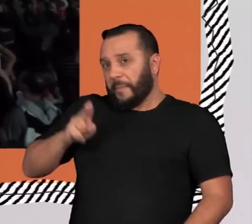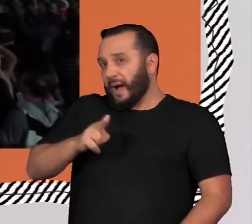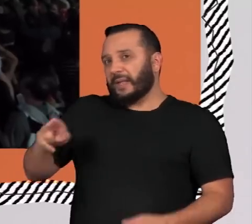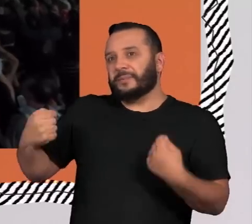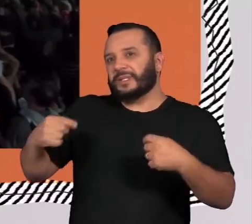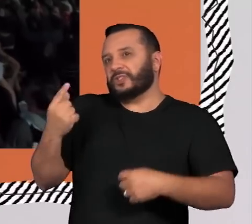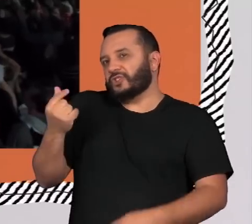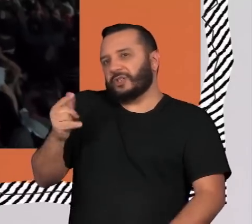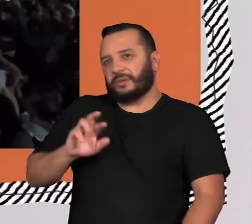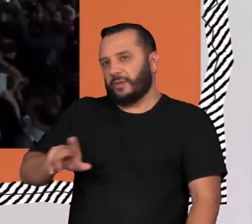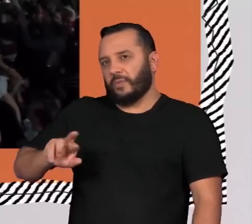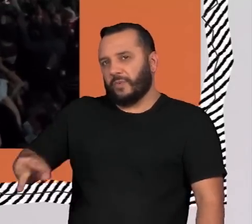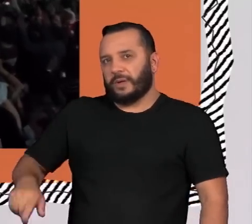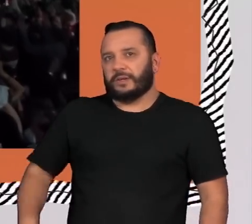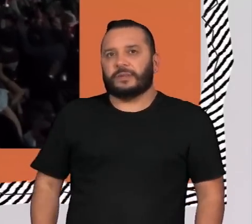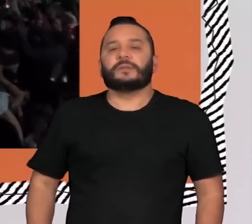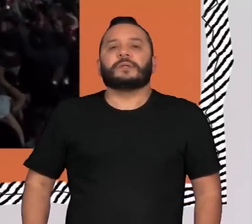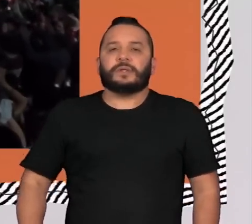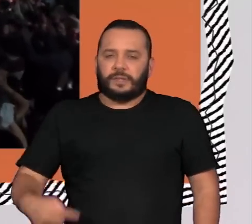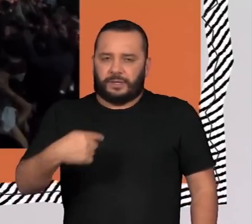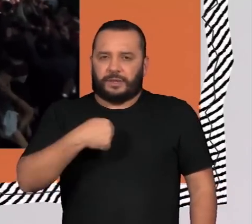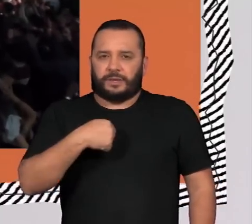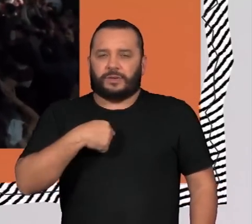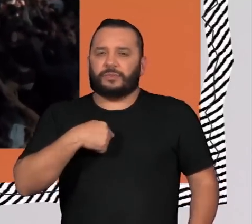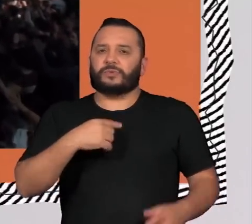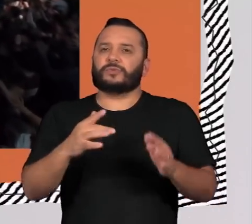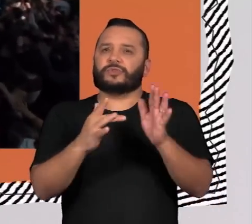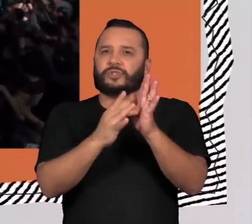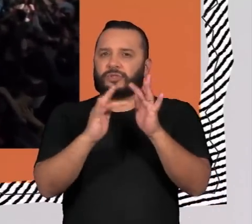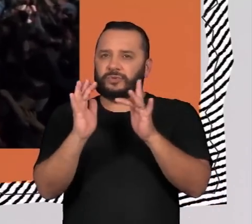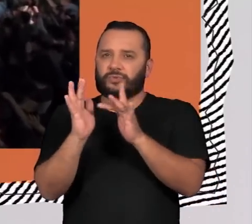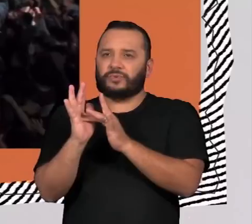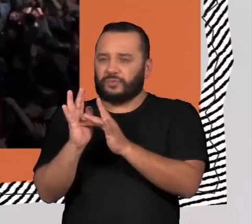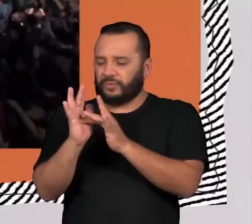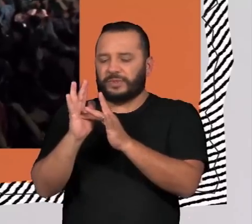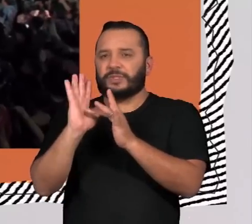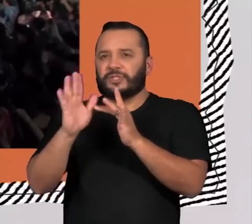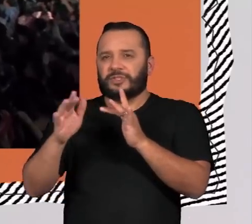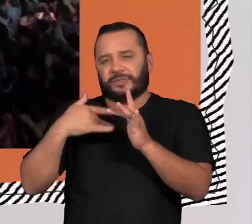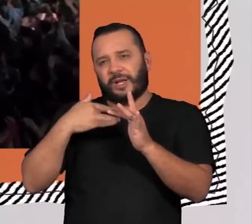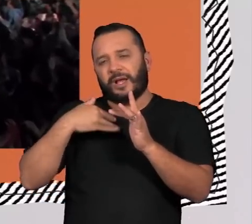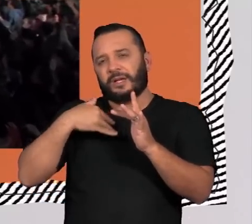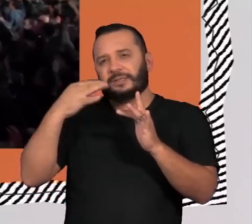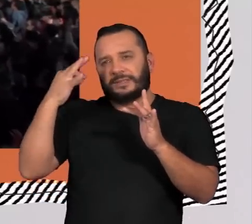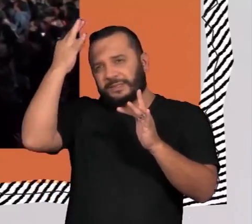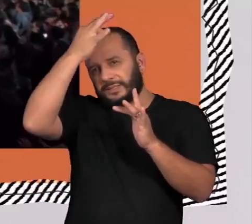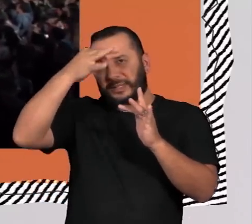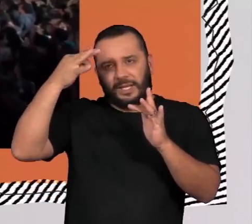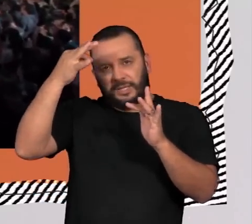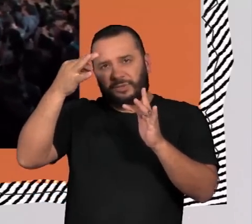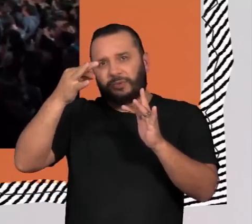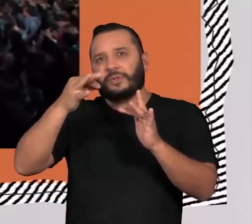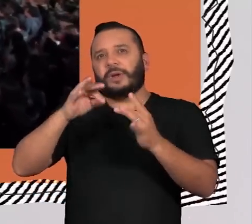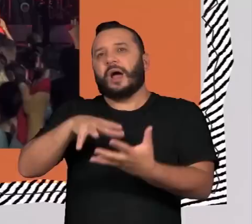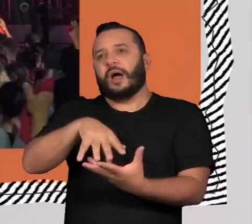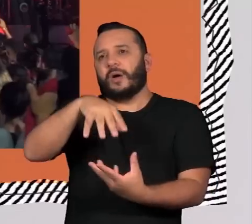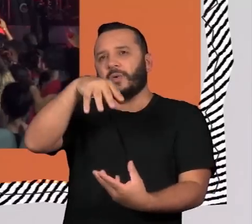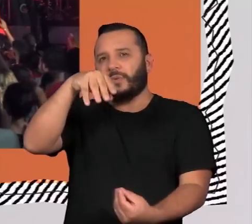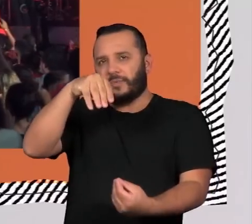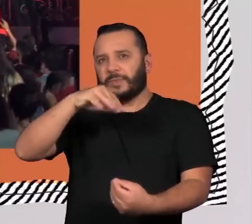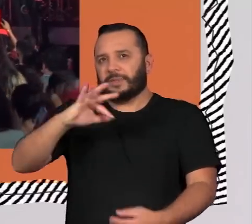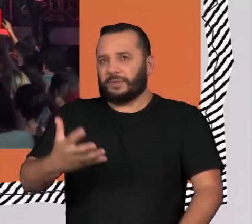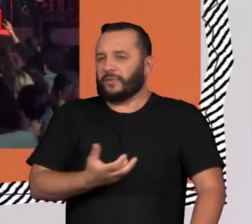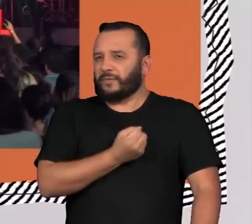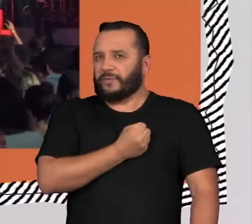vos ofereço as santas chagas de nosso Senhor Jesus Cristo, para curar as de nossas almas. Deus